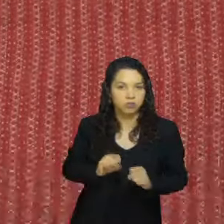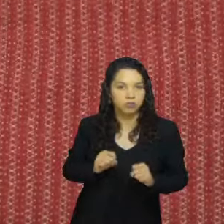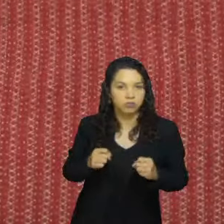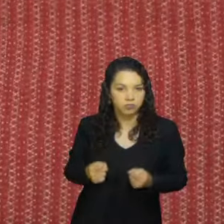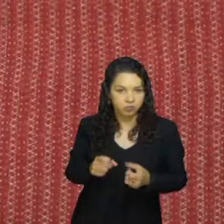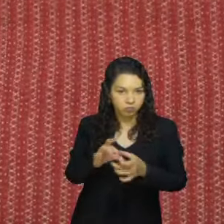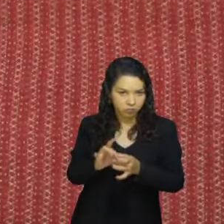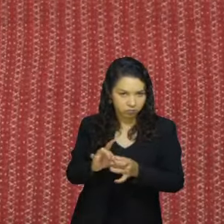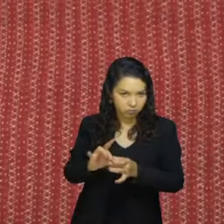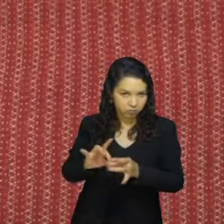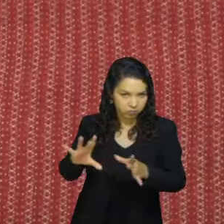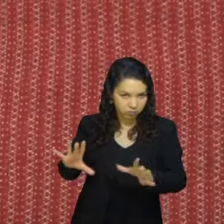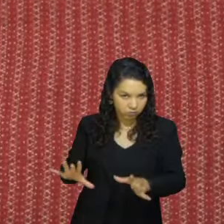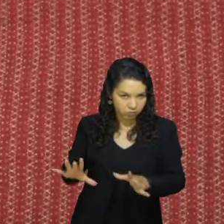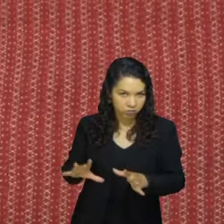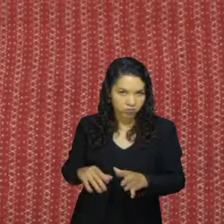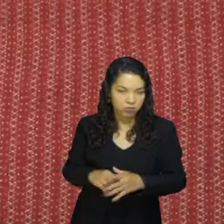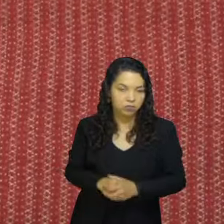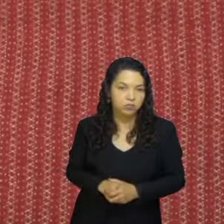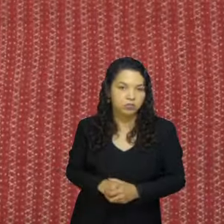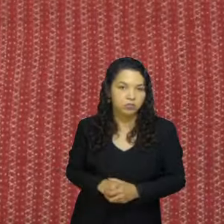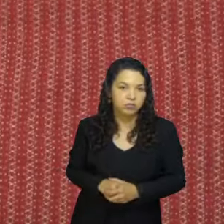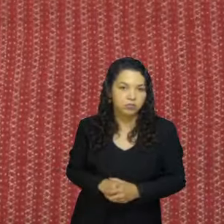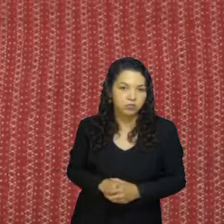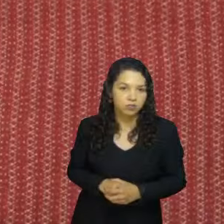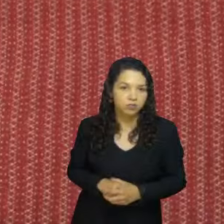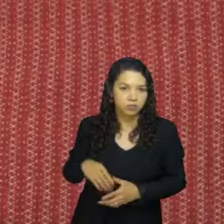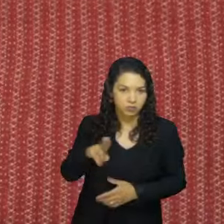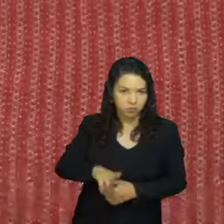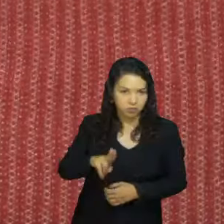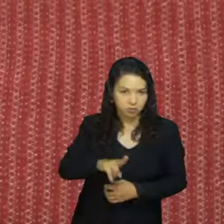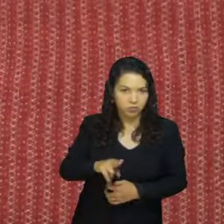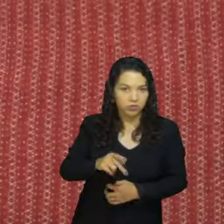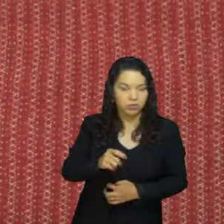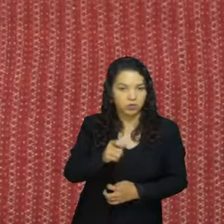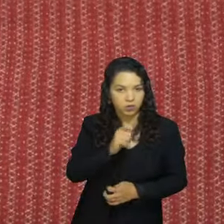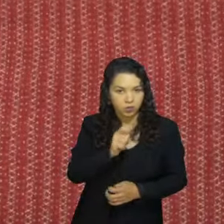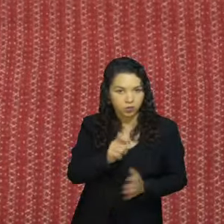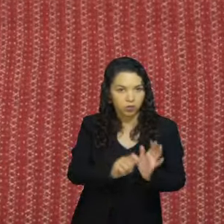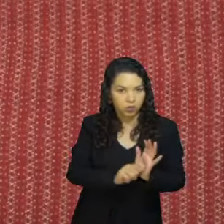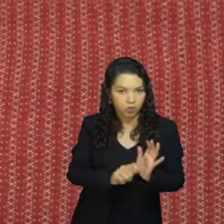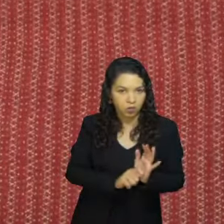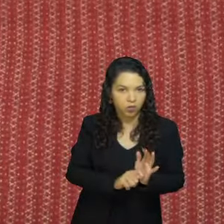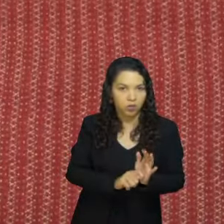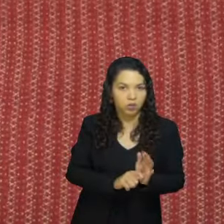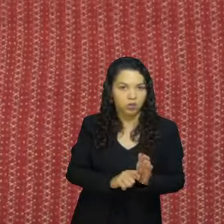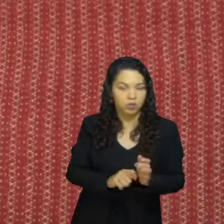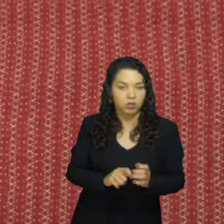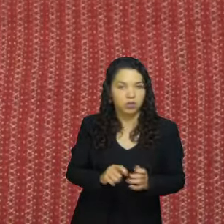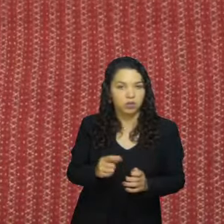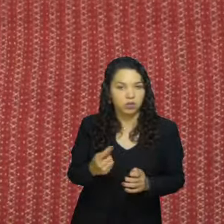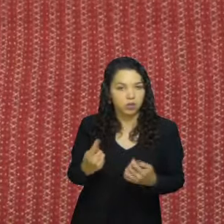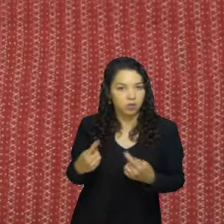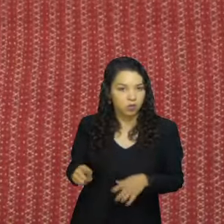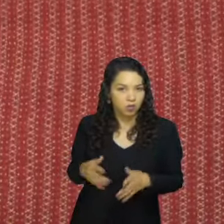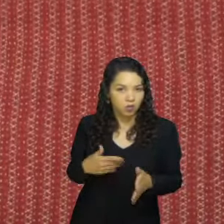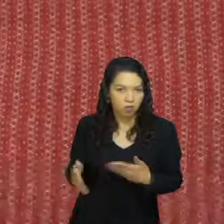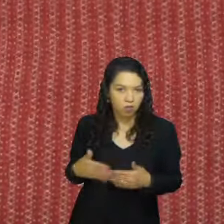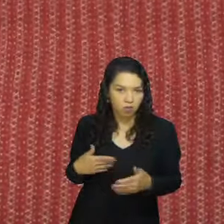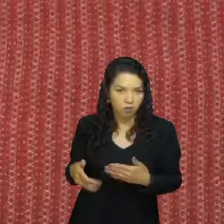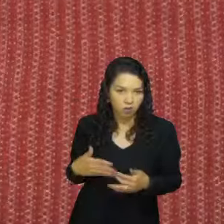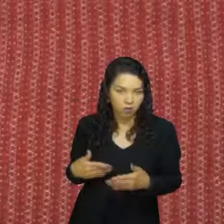liberdade, porém, no hall das liberdades não está o uso de drogas, não está o vício em jogo. Isso é contra qualquer tipo de princípio